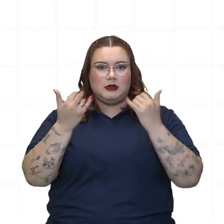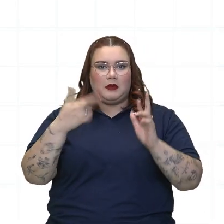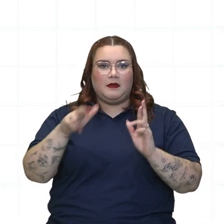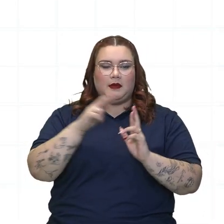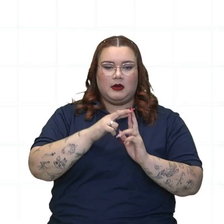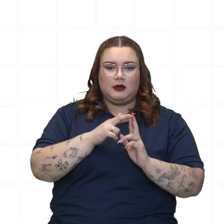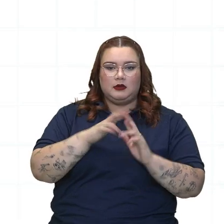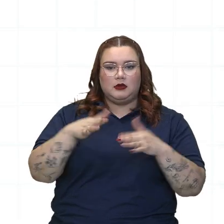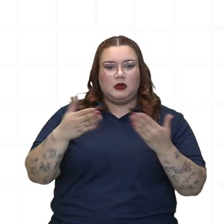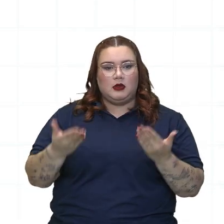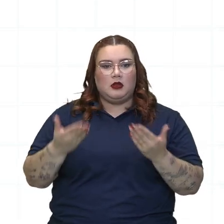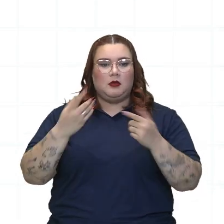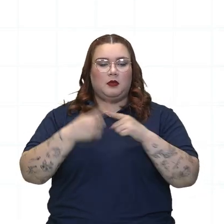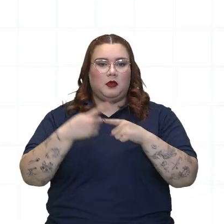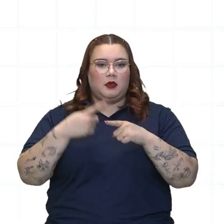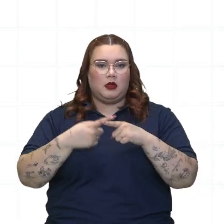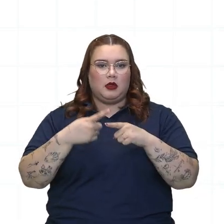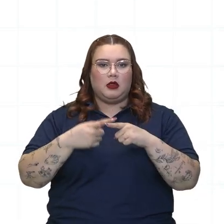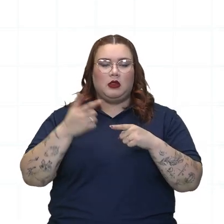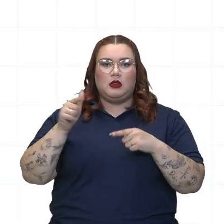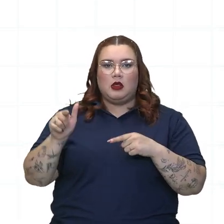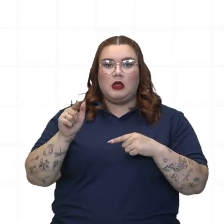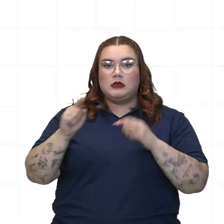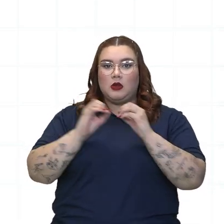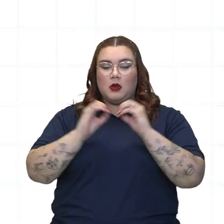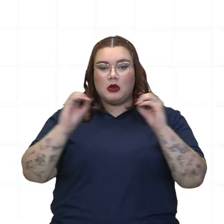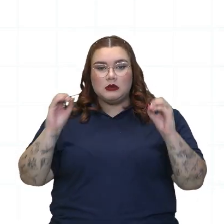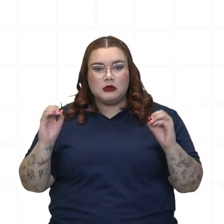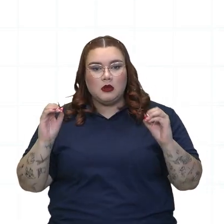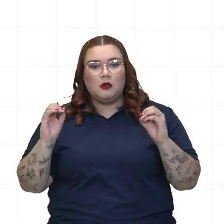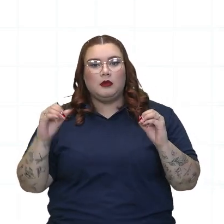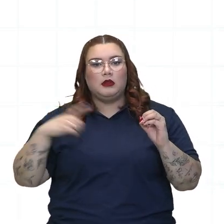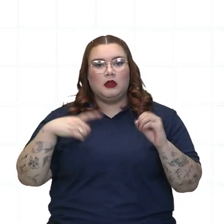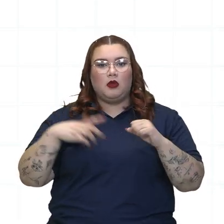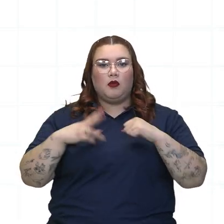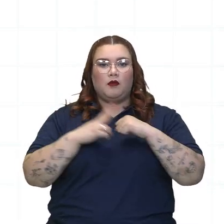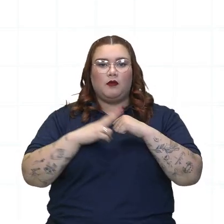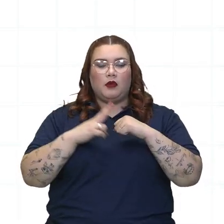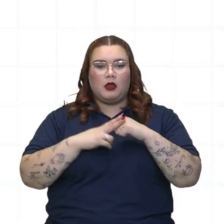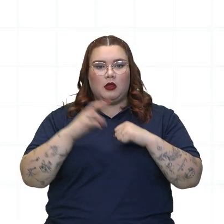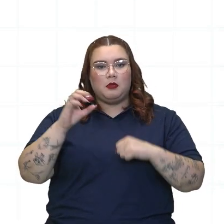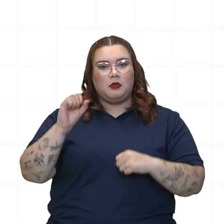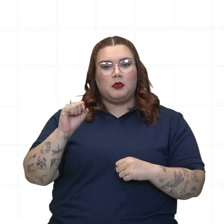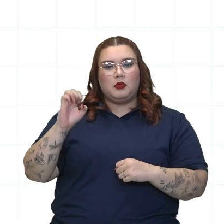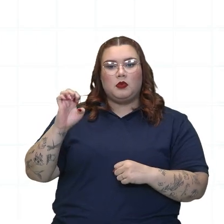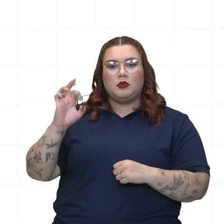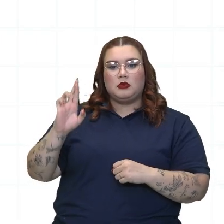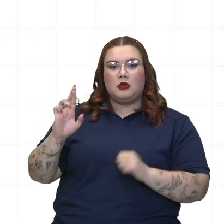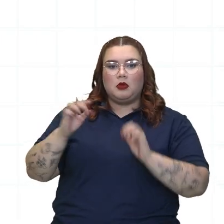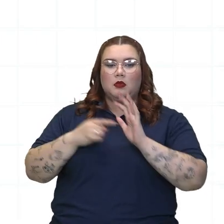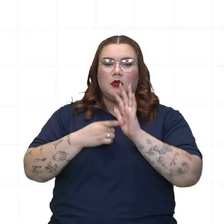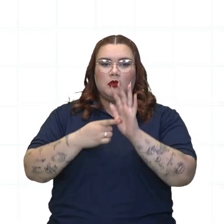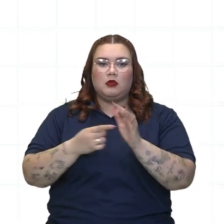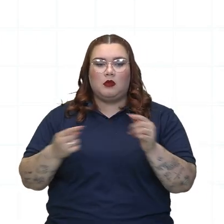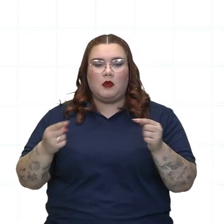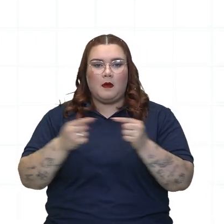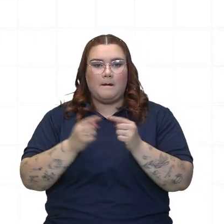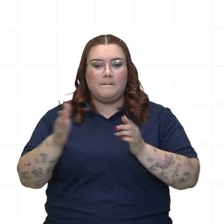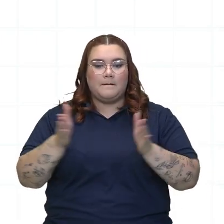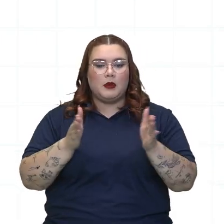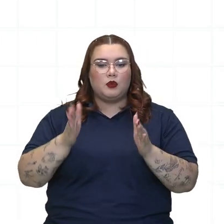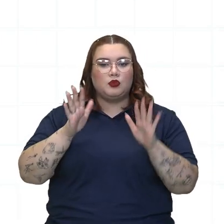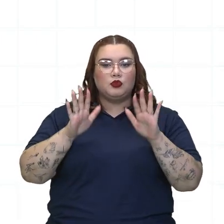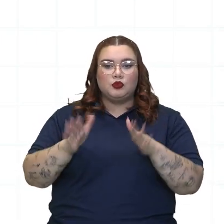Além de eu não conseguir responder com as informações dessa oração, ainda é o verbo ser indicando aí tempo que já